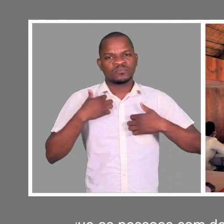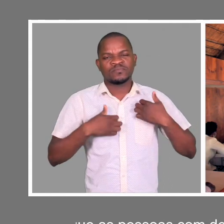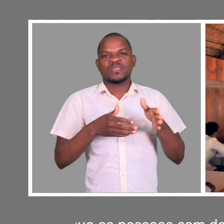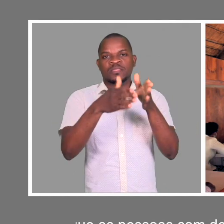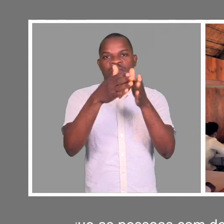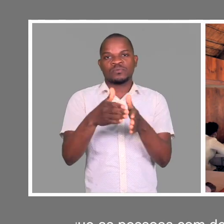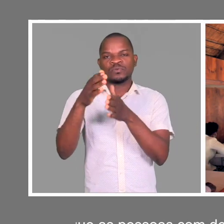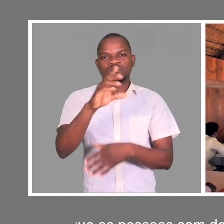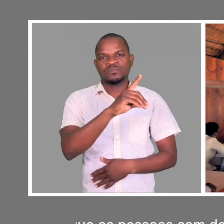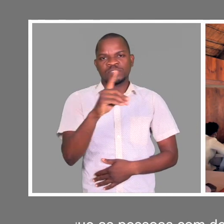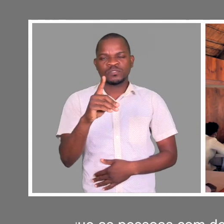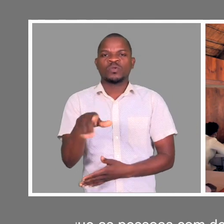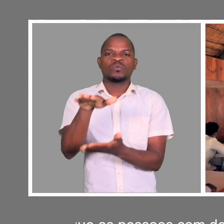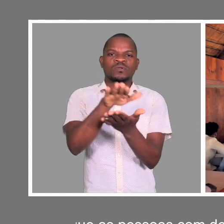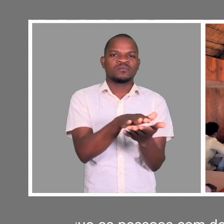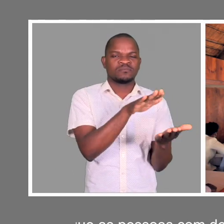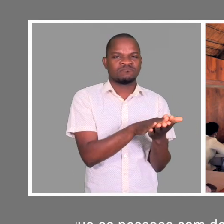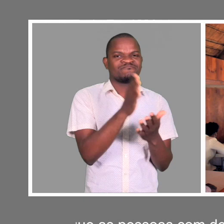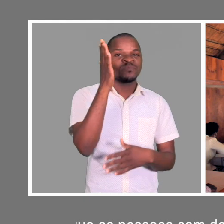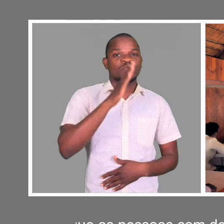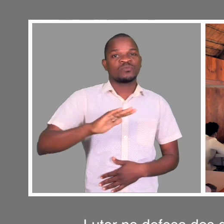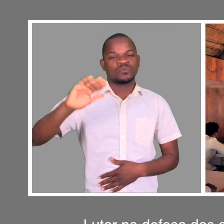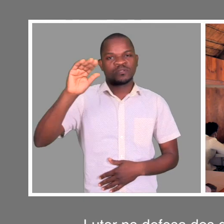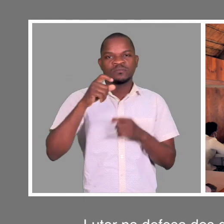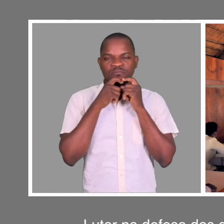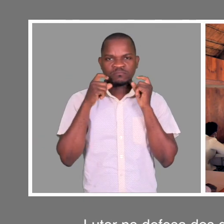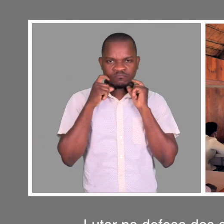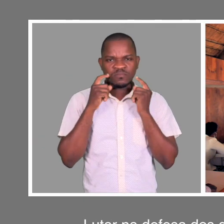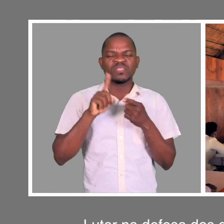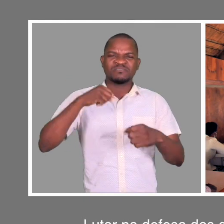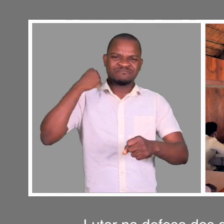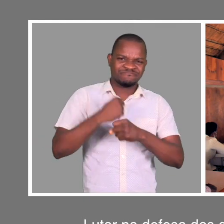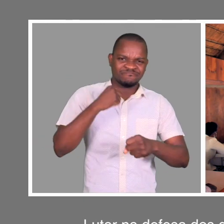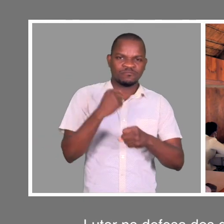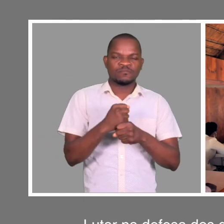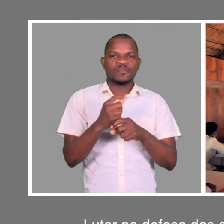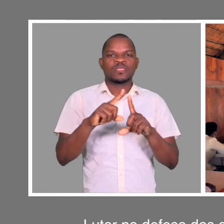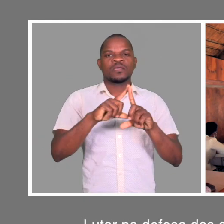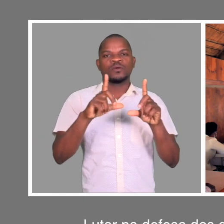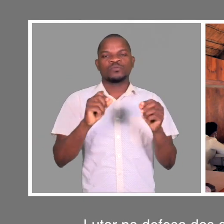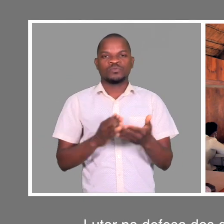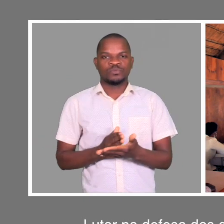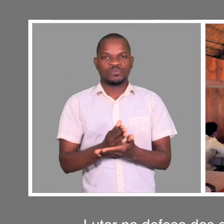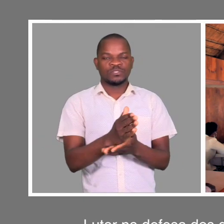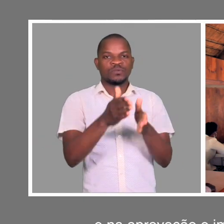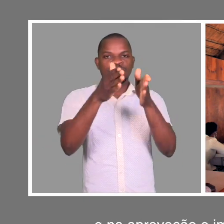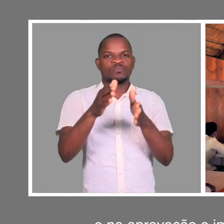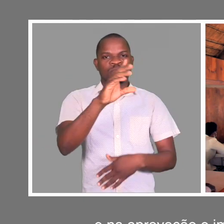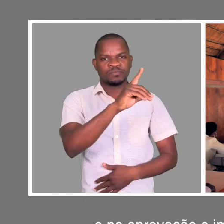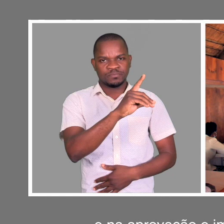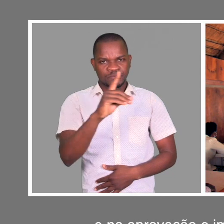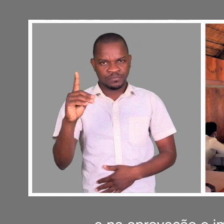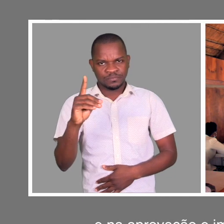pessoas com deficiência têm ao nível de Moçambique, lutar na defesa dos direitos das pessoas com deficiência